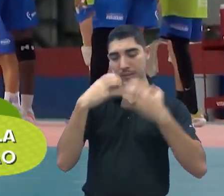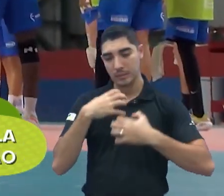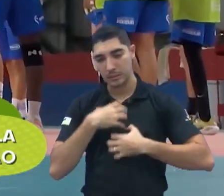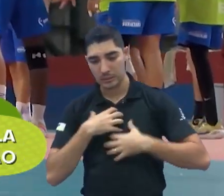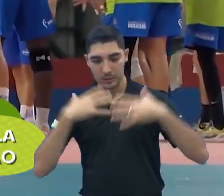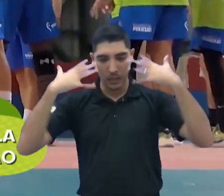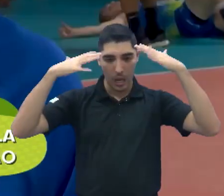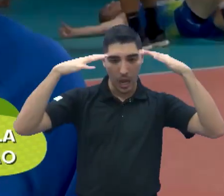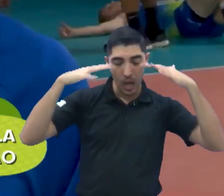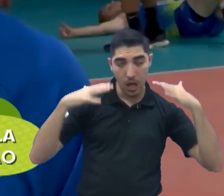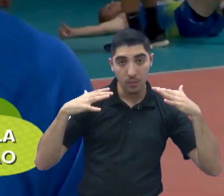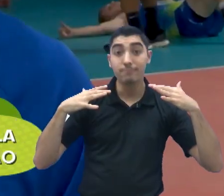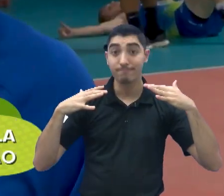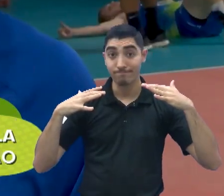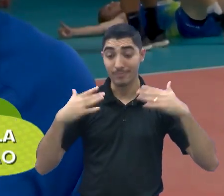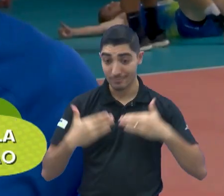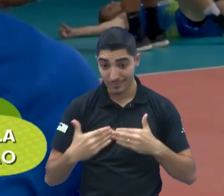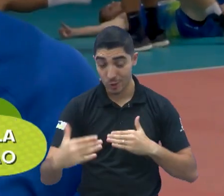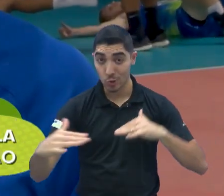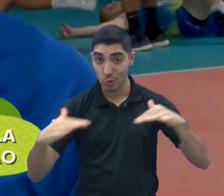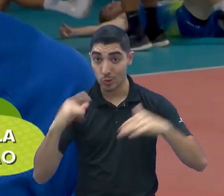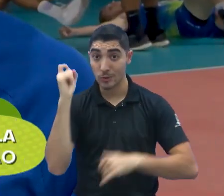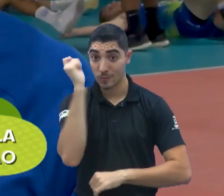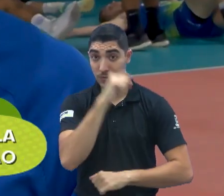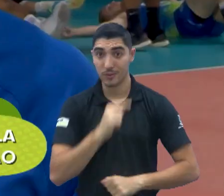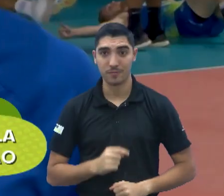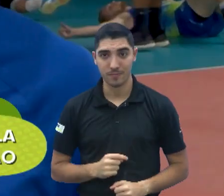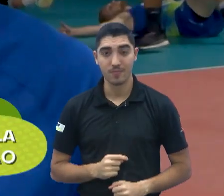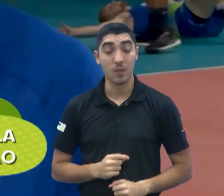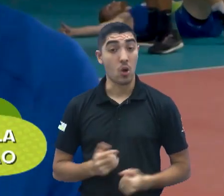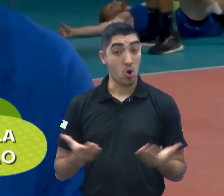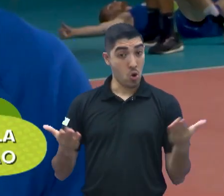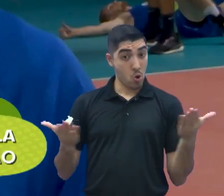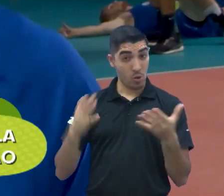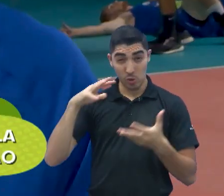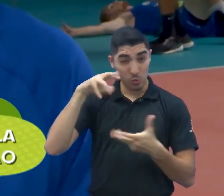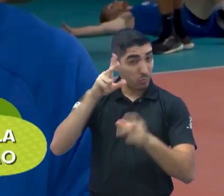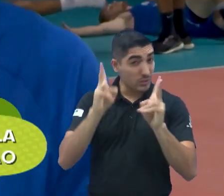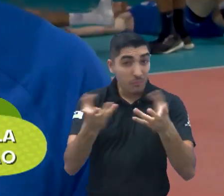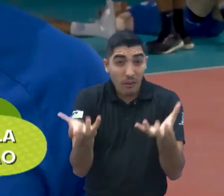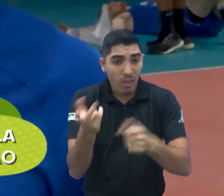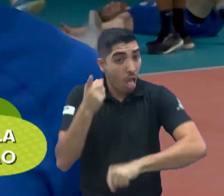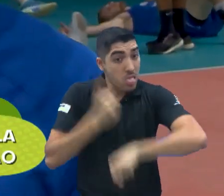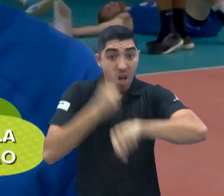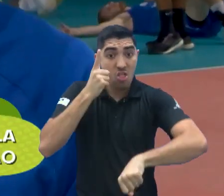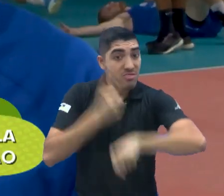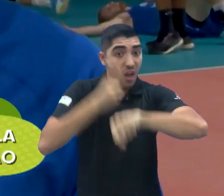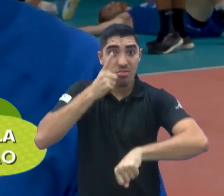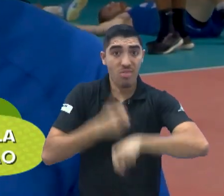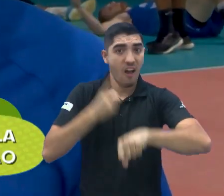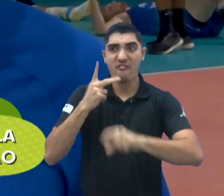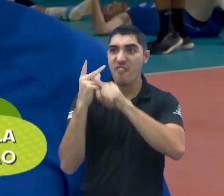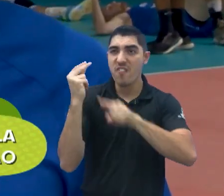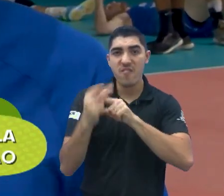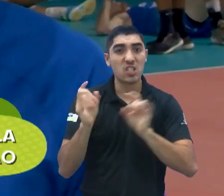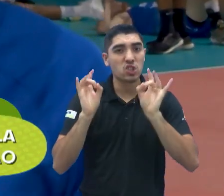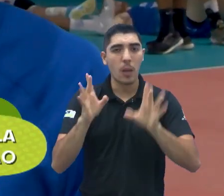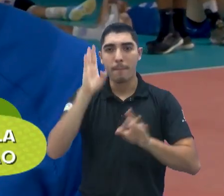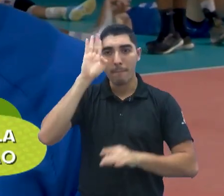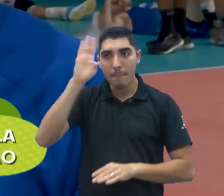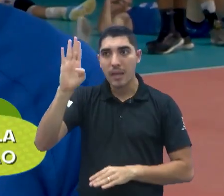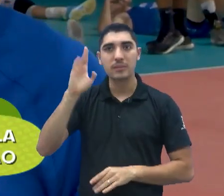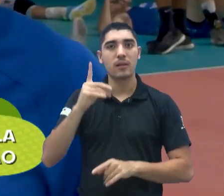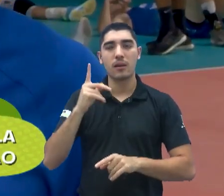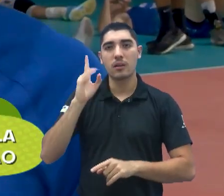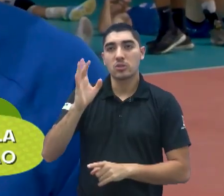que vêm pela frente. A gente vive num mundo que é muito imediatista, né, que é resultado e assim, muitas vezes é uma